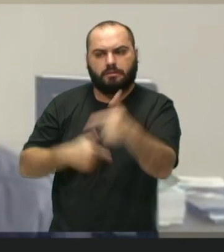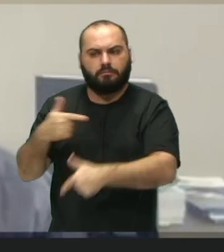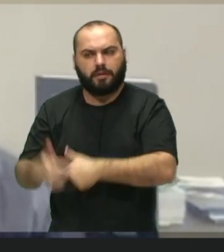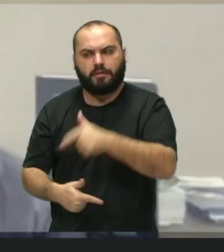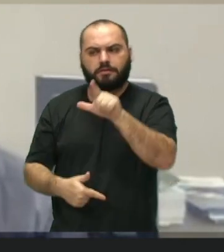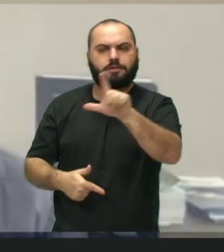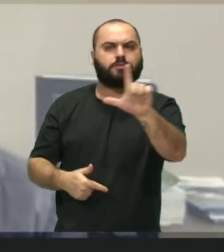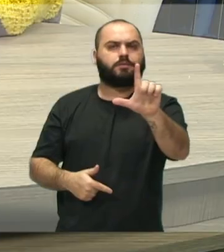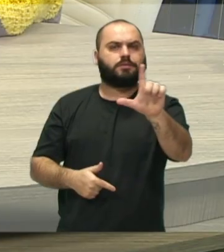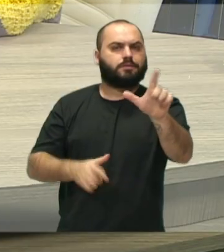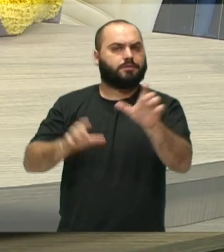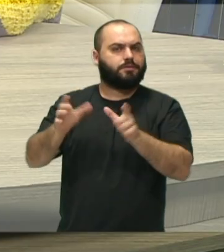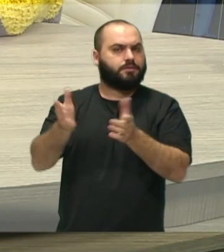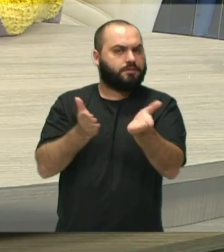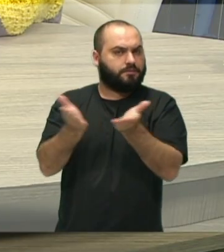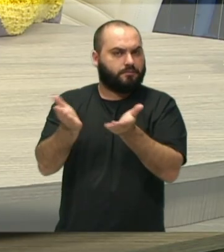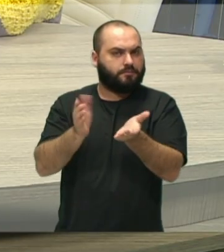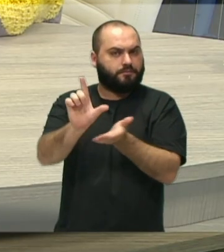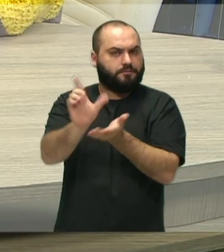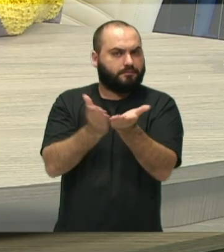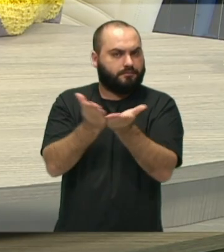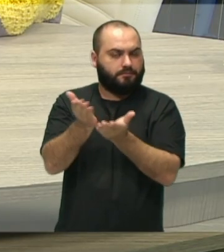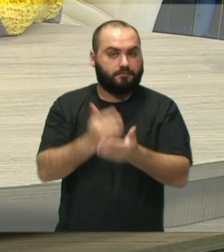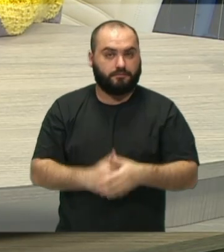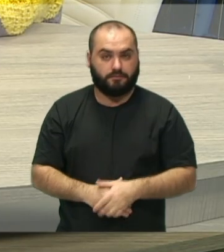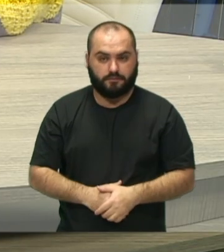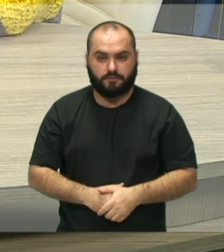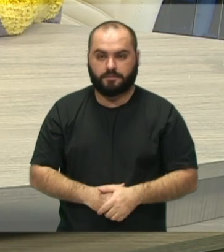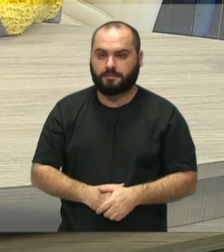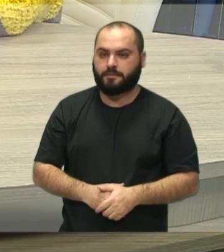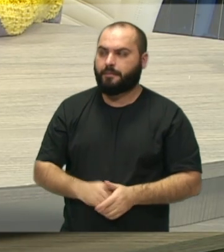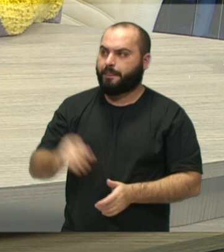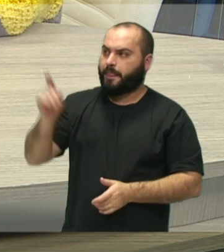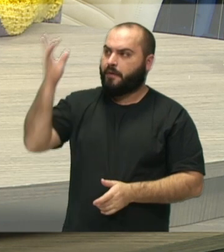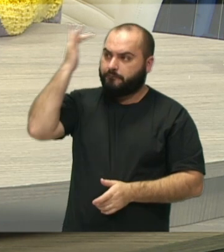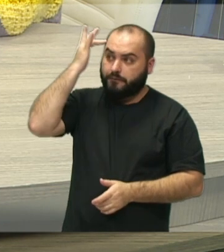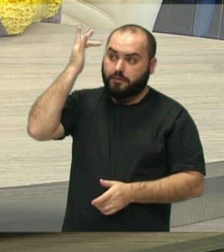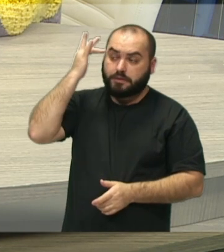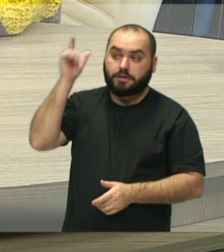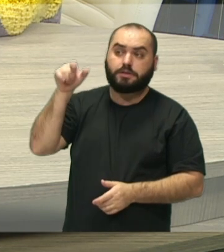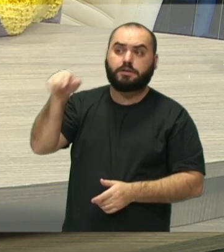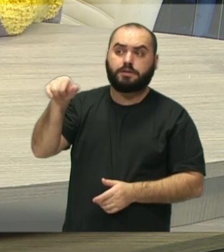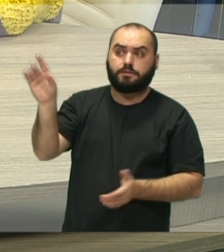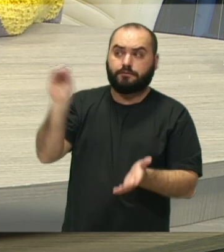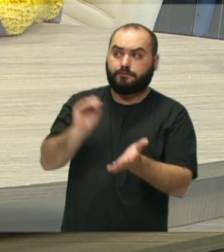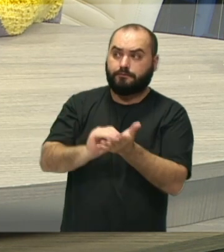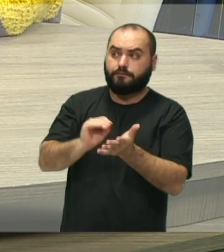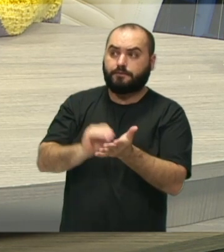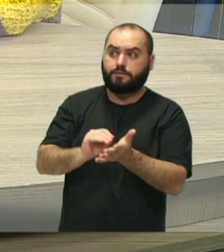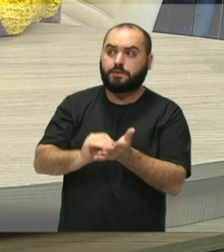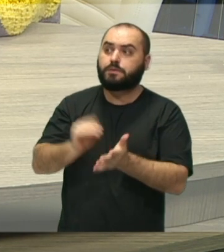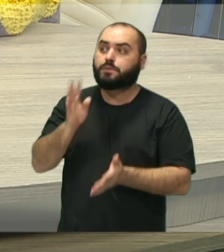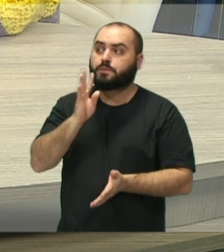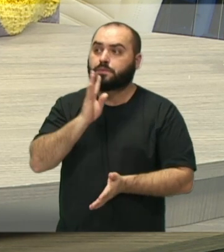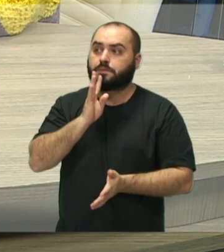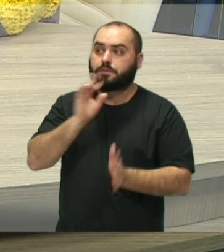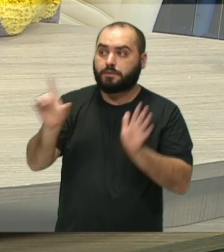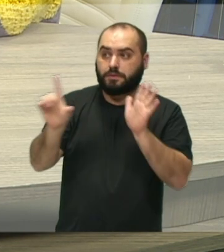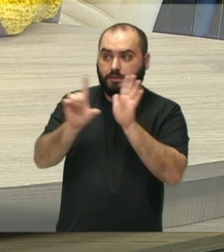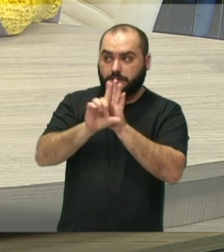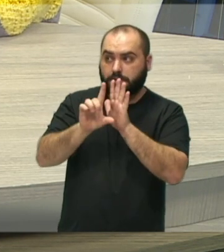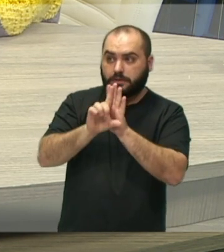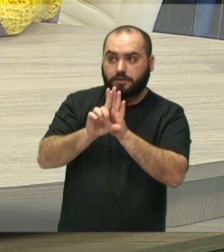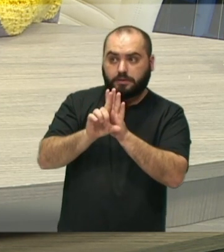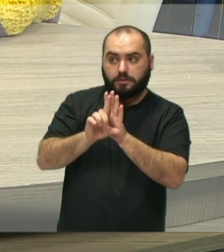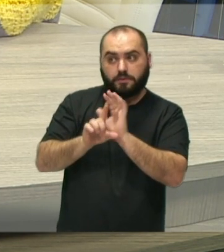licitação. Você imagina que isso se dê por desconhecimento do que diz a lei, ou eles têm